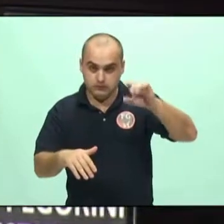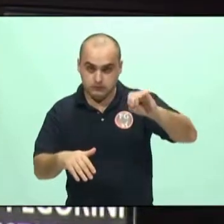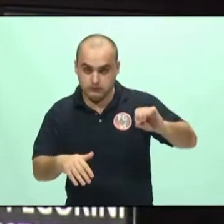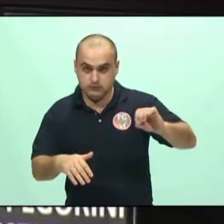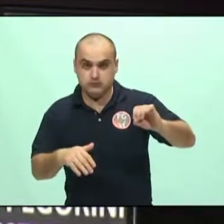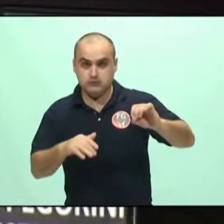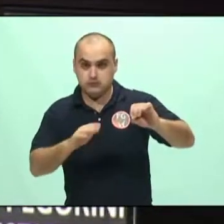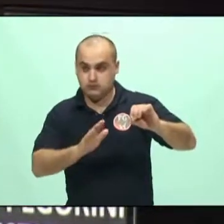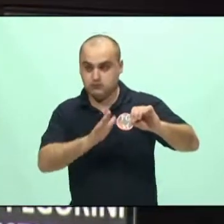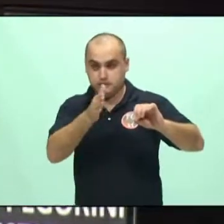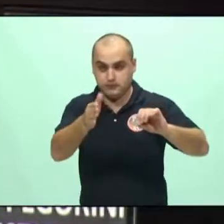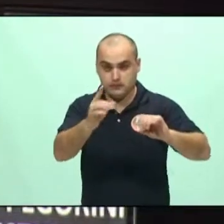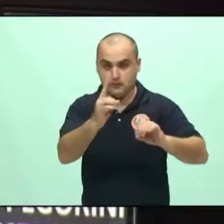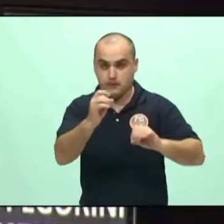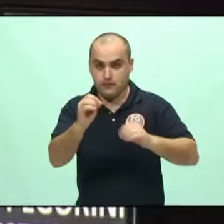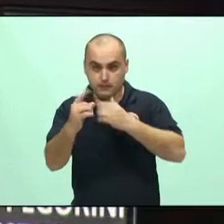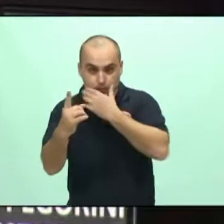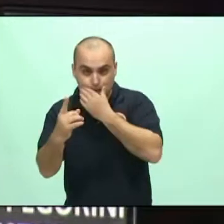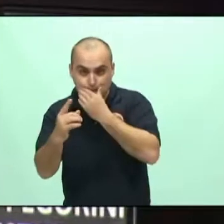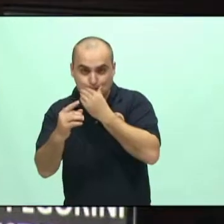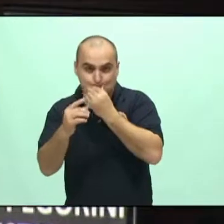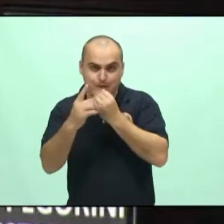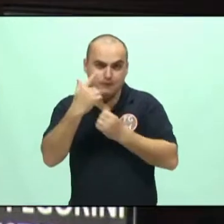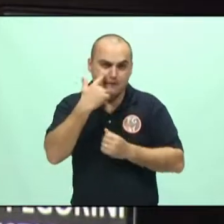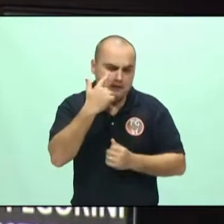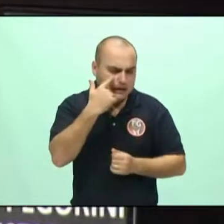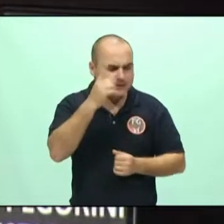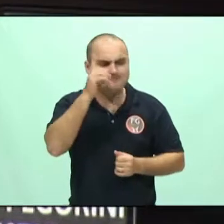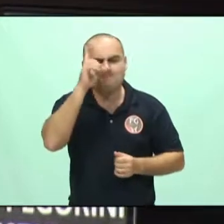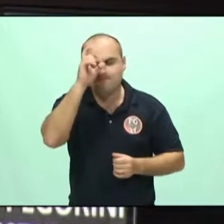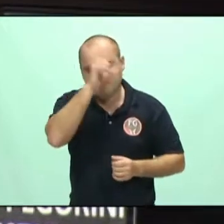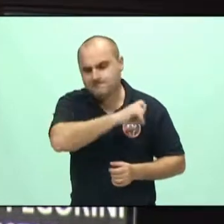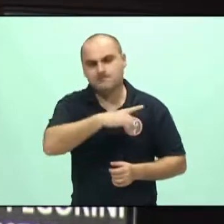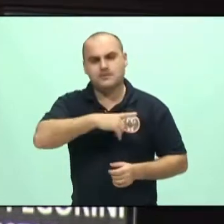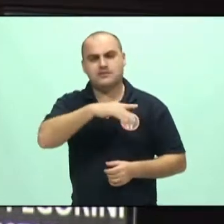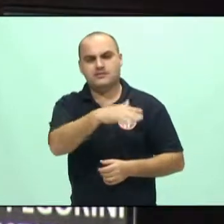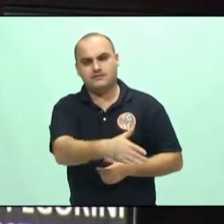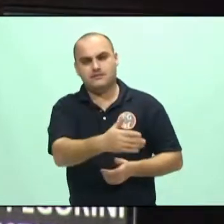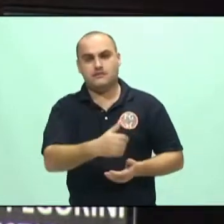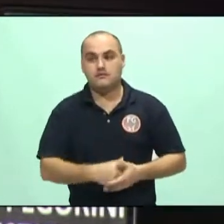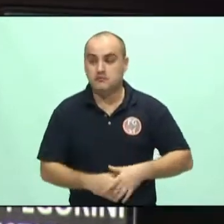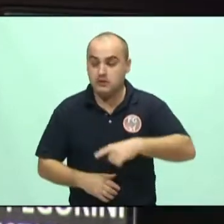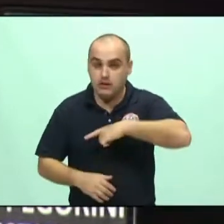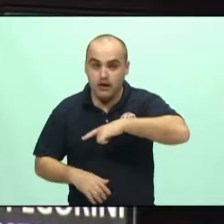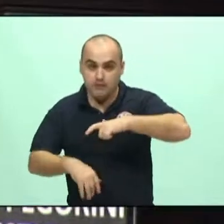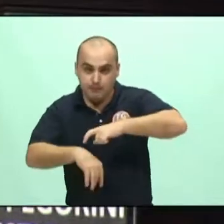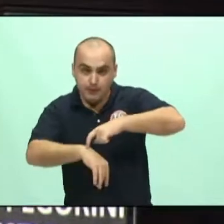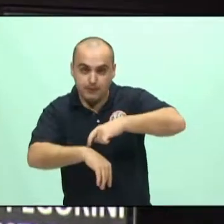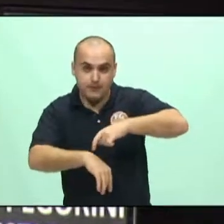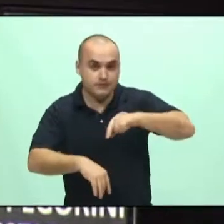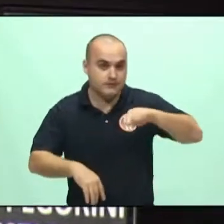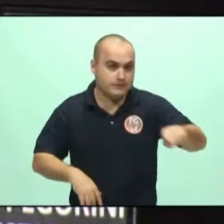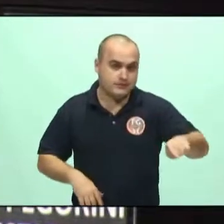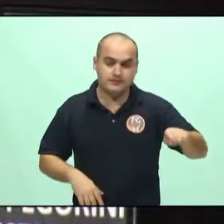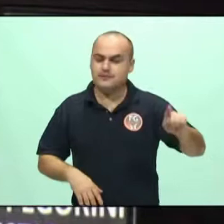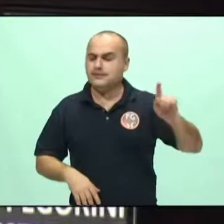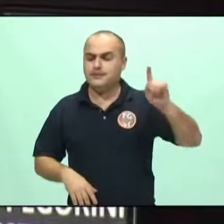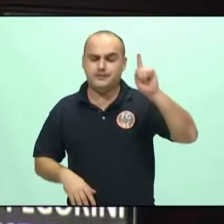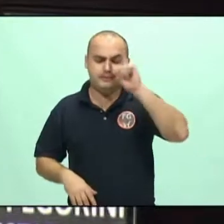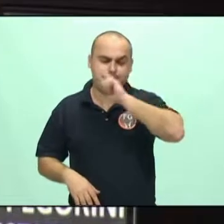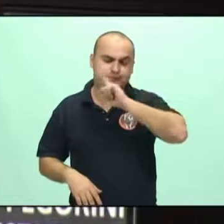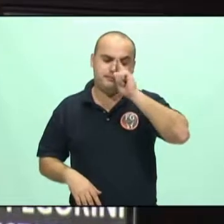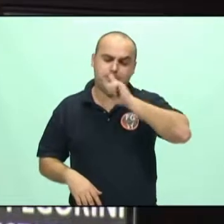a br-101 se vê a dificuldade que tem tem certos momentos ali no trevo mesmo que é desumano que acontece